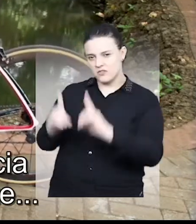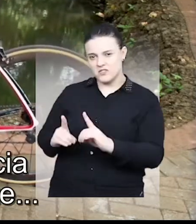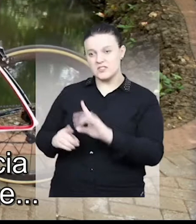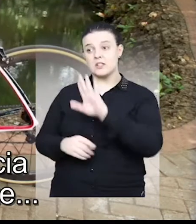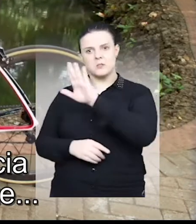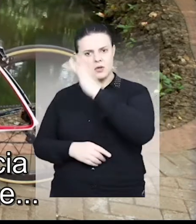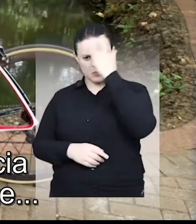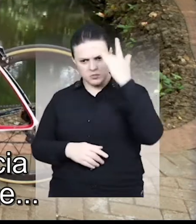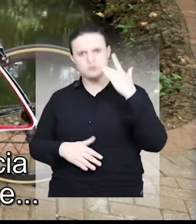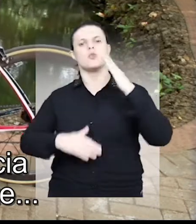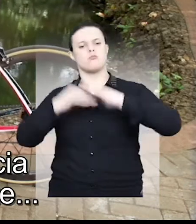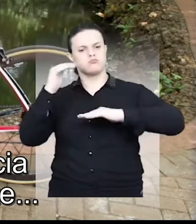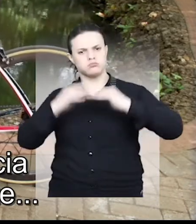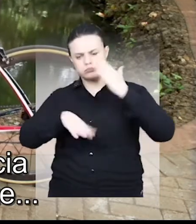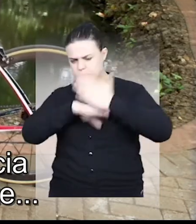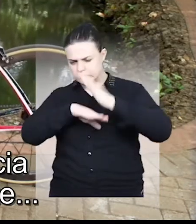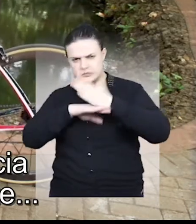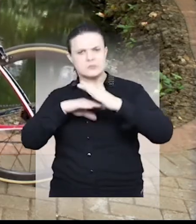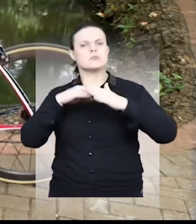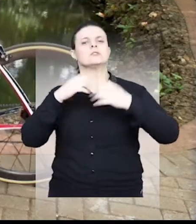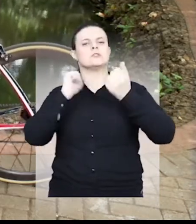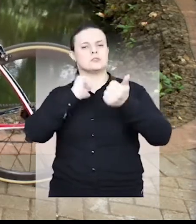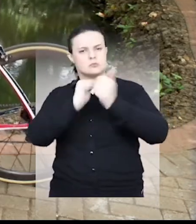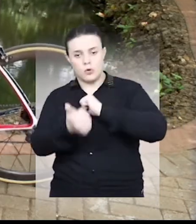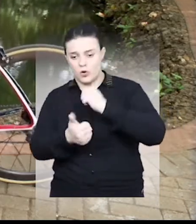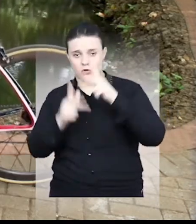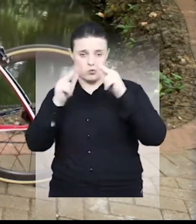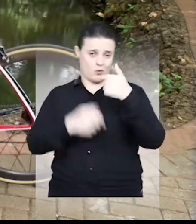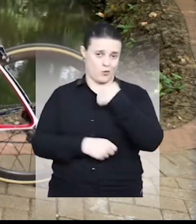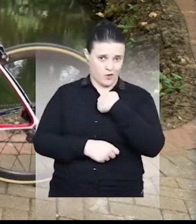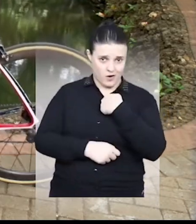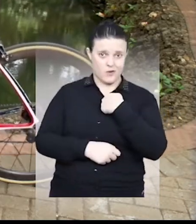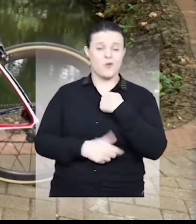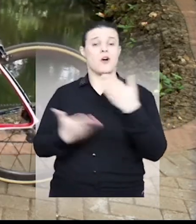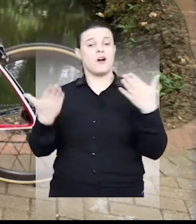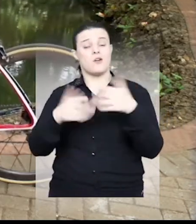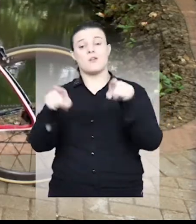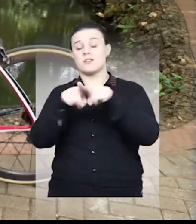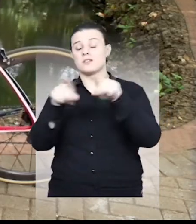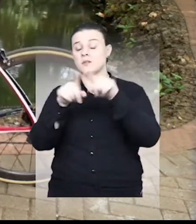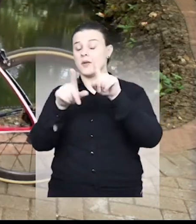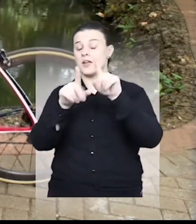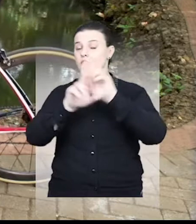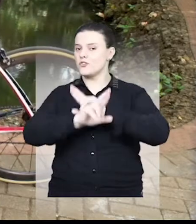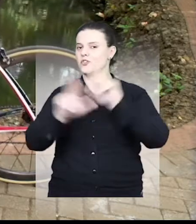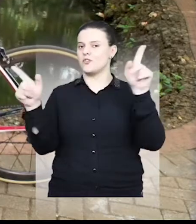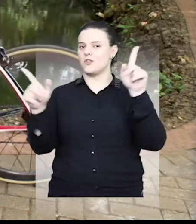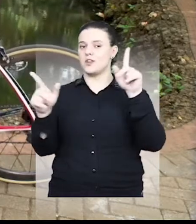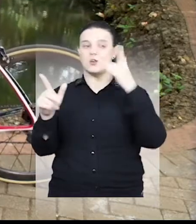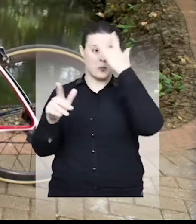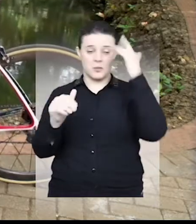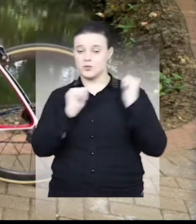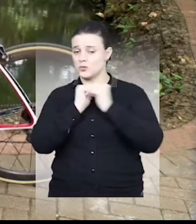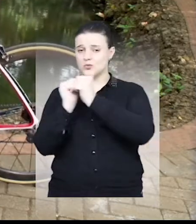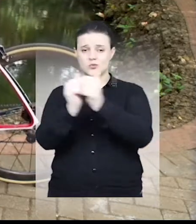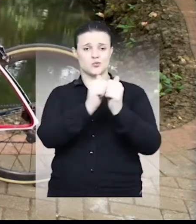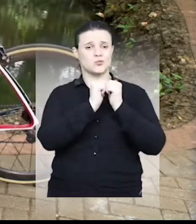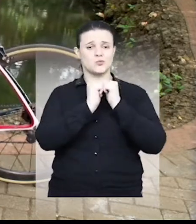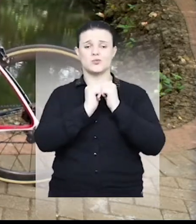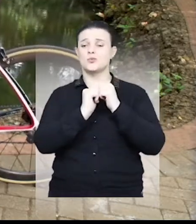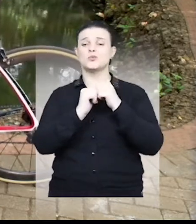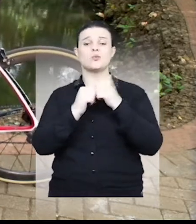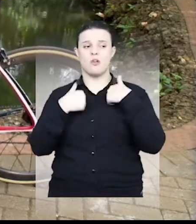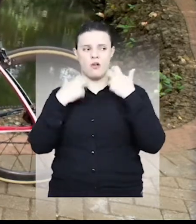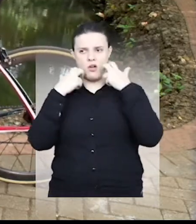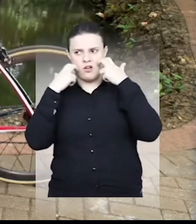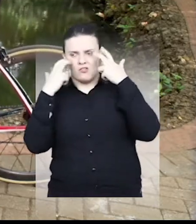deficiência, mas assim, uma pessoa que pratica esporte, Carlos, igual eu, agora tem outra visão, ando com o pessoal sem problema algum,